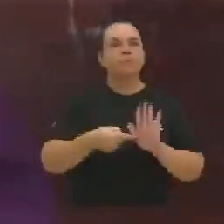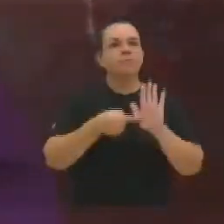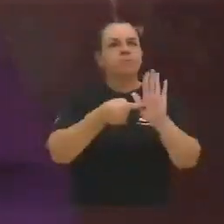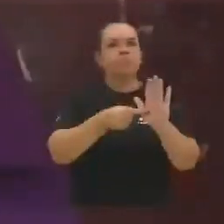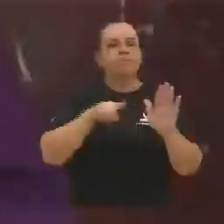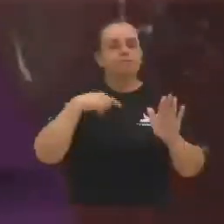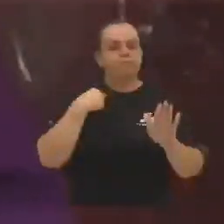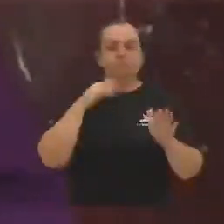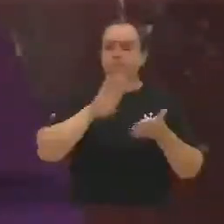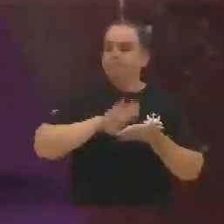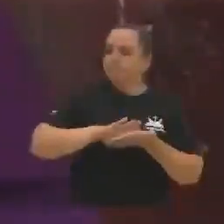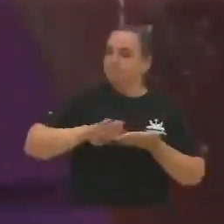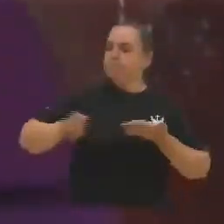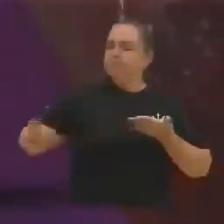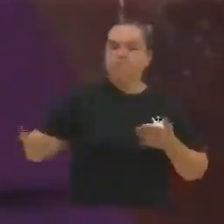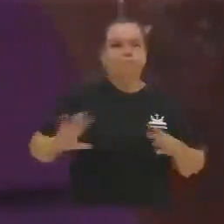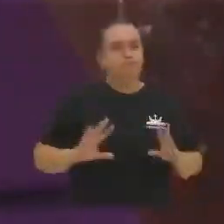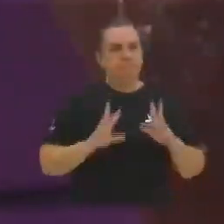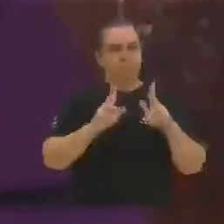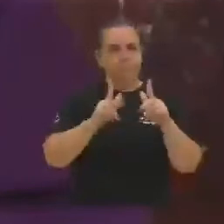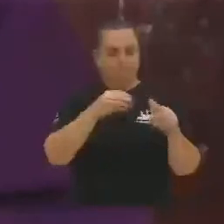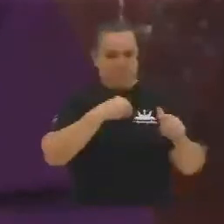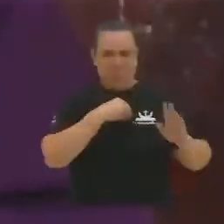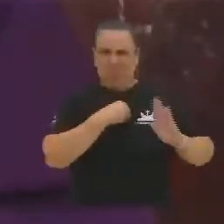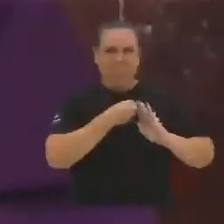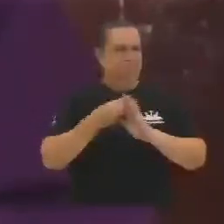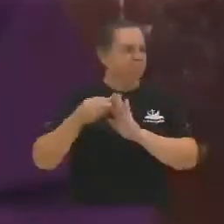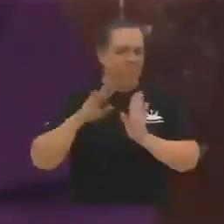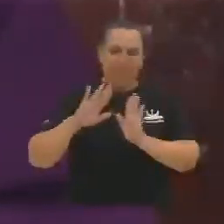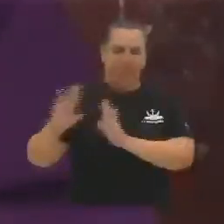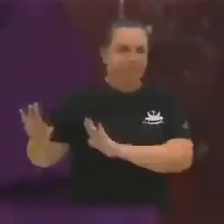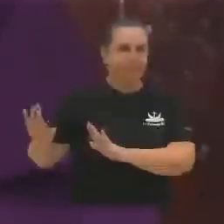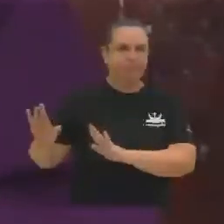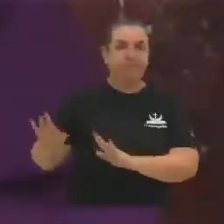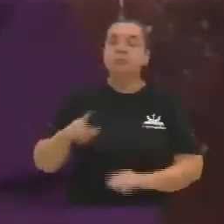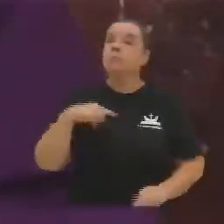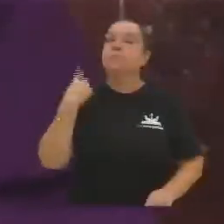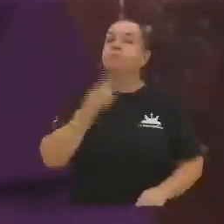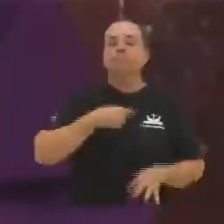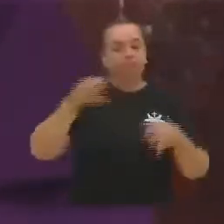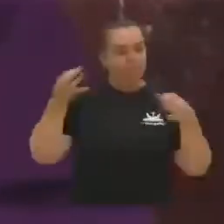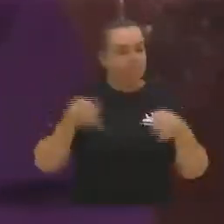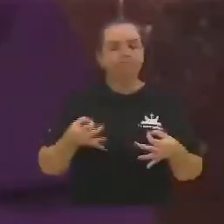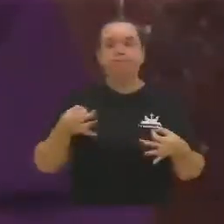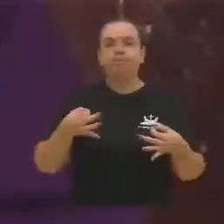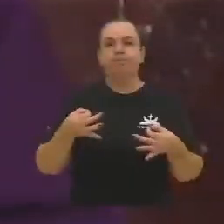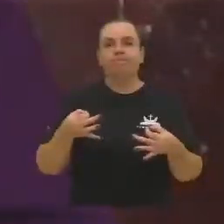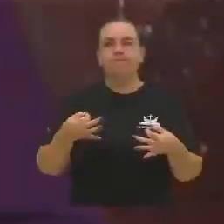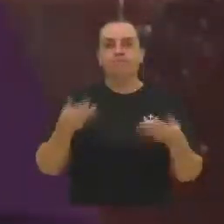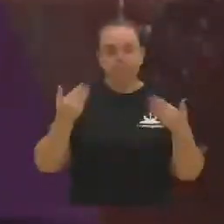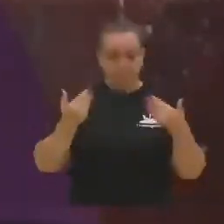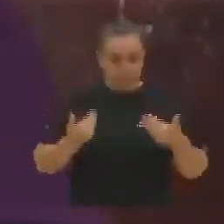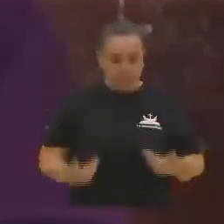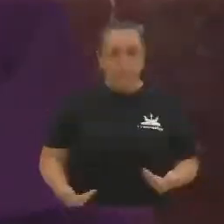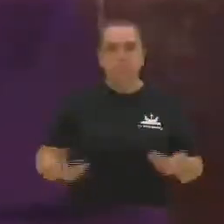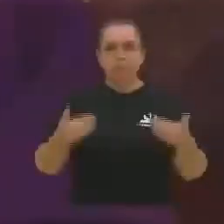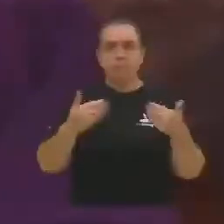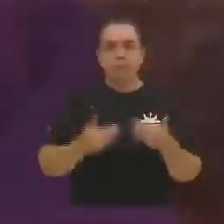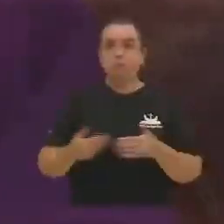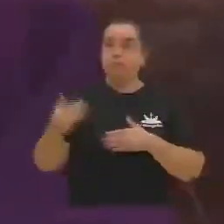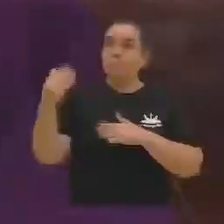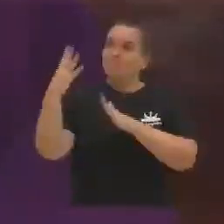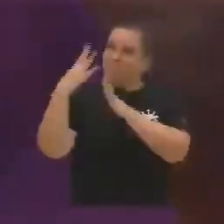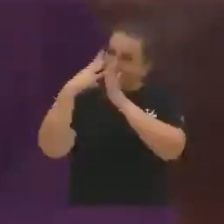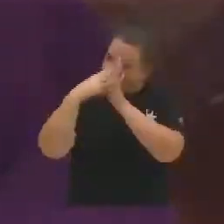nossa renúncia a todo pecado, para sermos dignos de sermos o mais